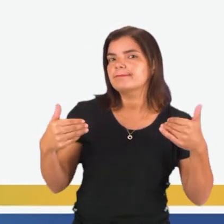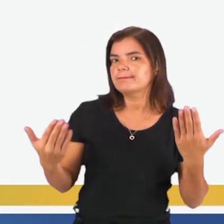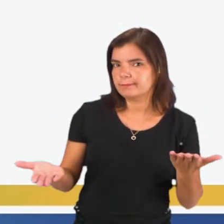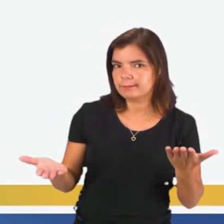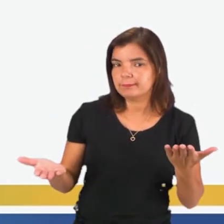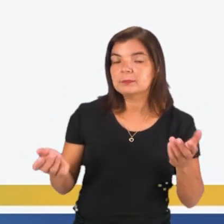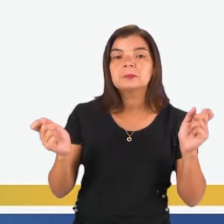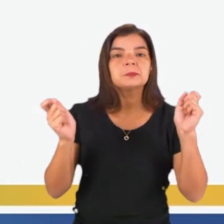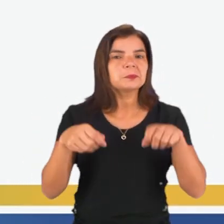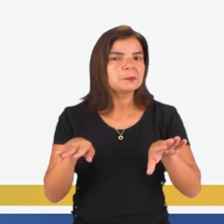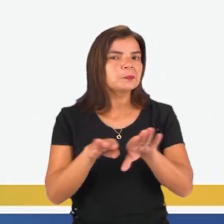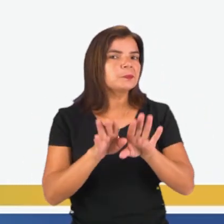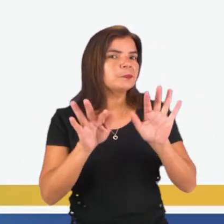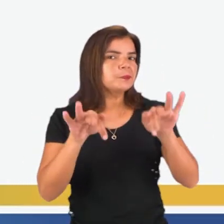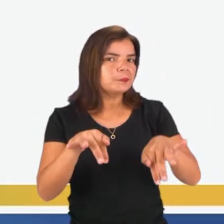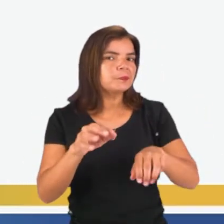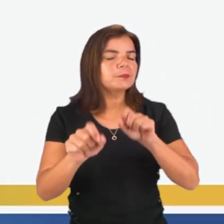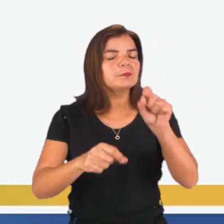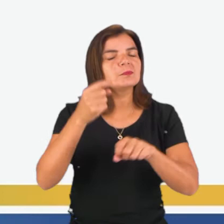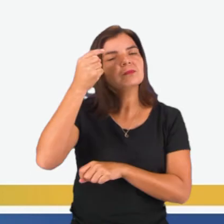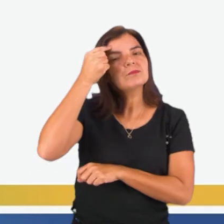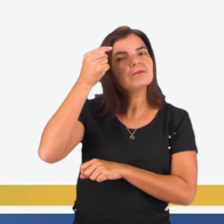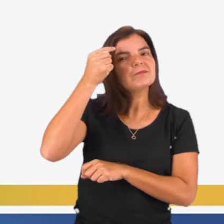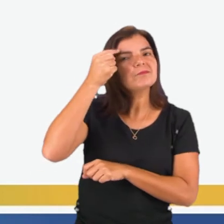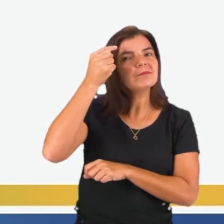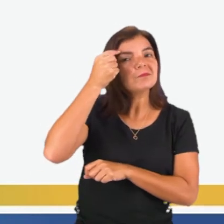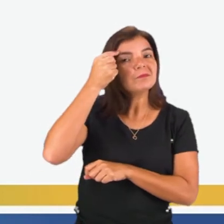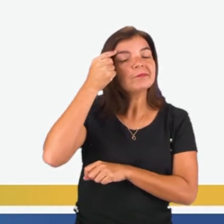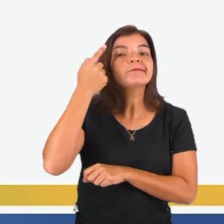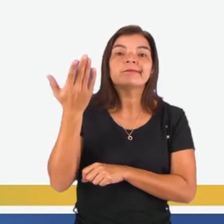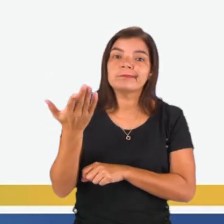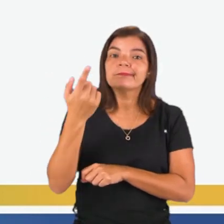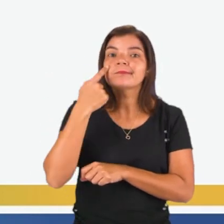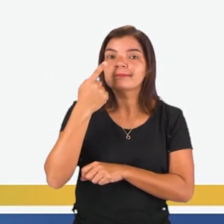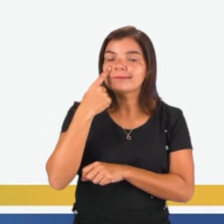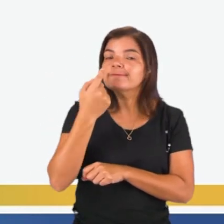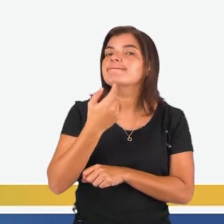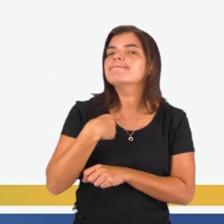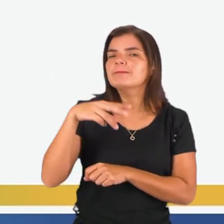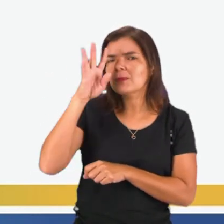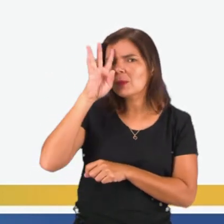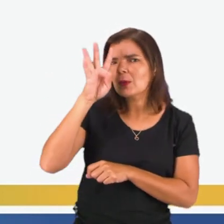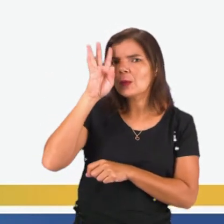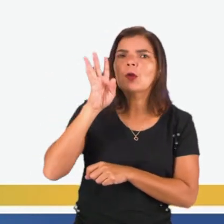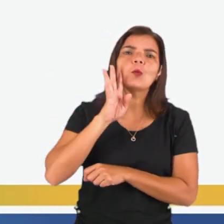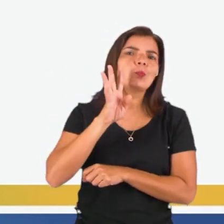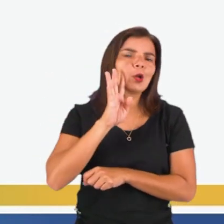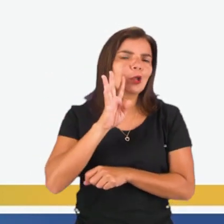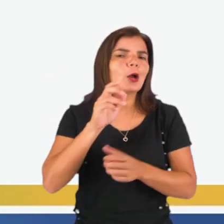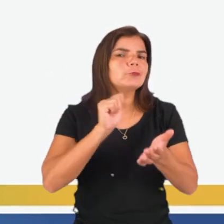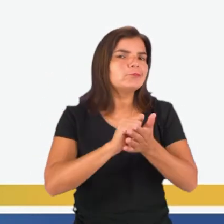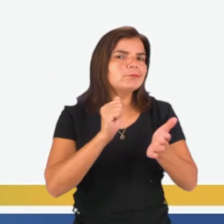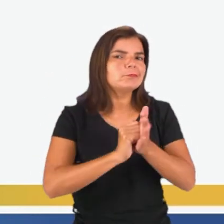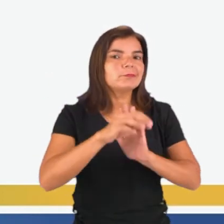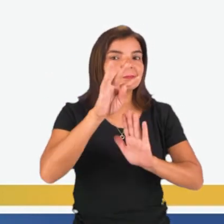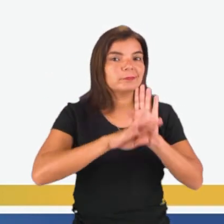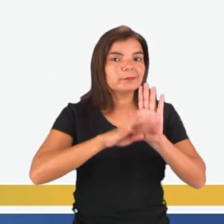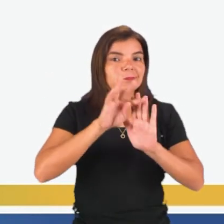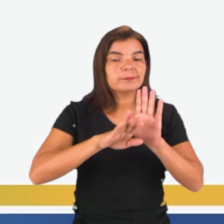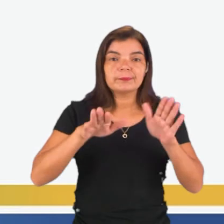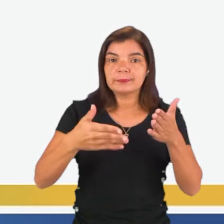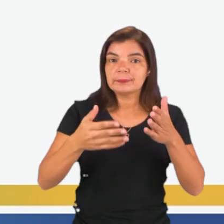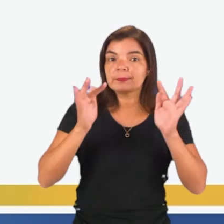disso, podemos terminar com uma reflexão e dado interessante sobre o tema redigido.